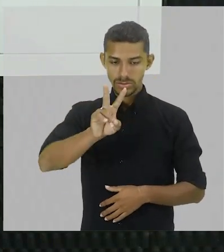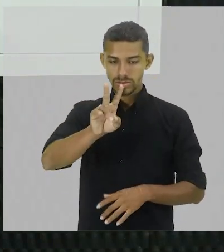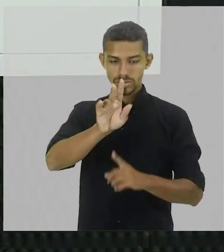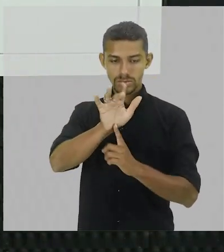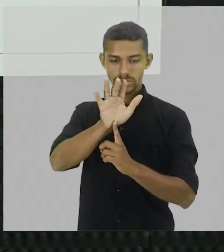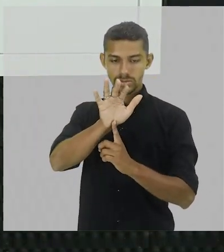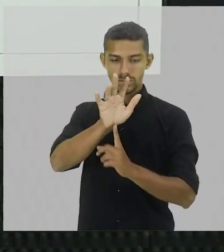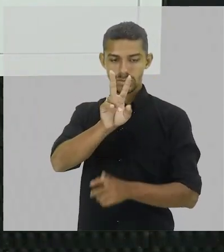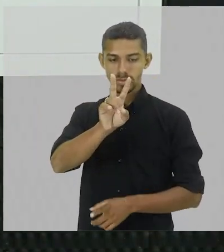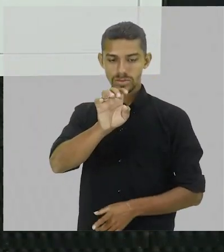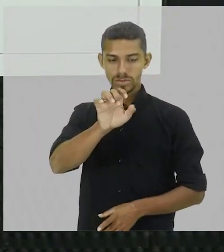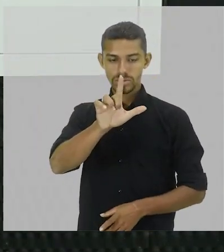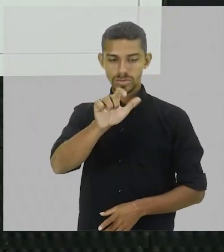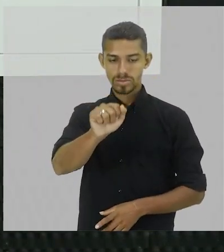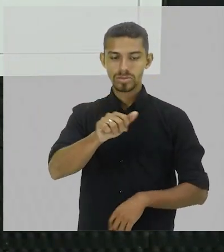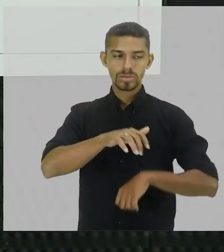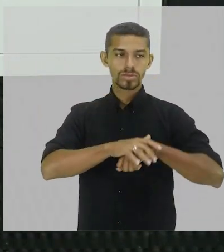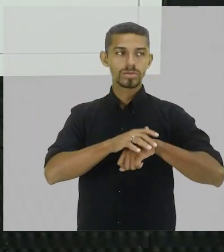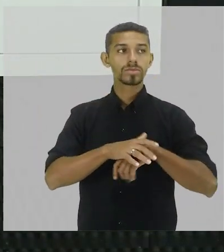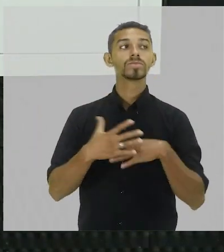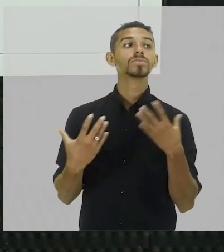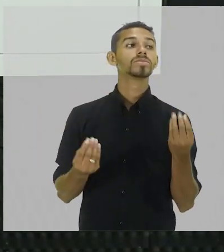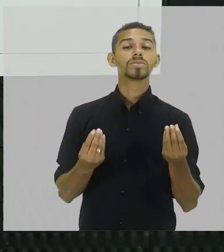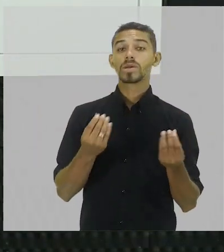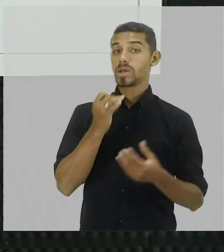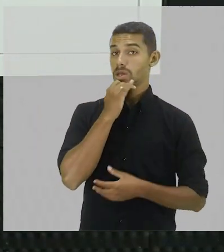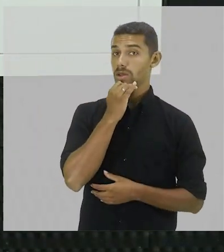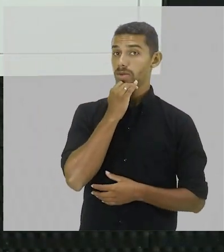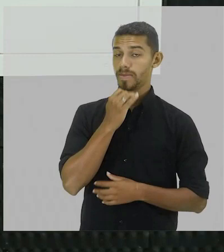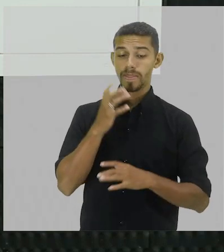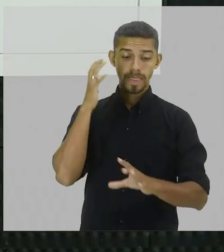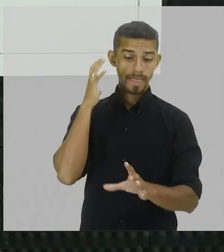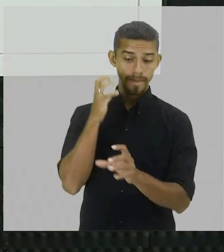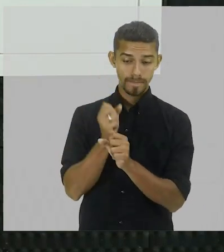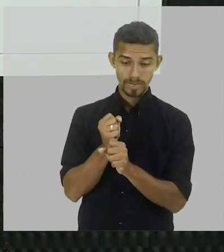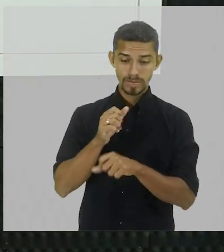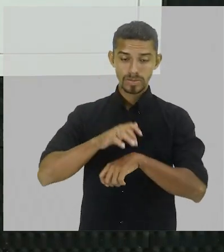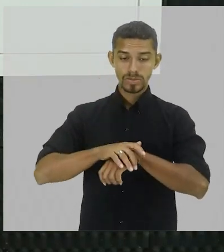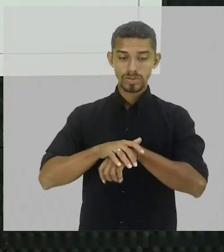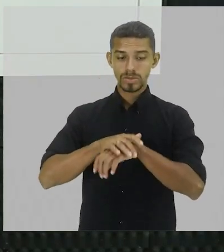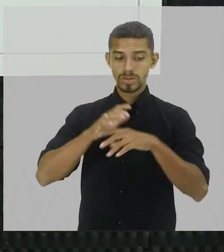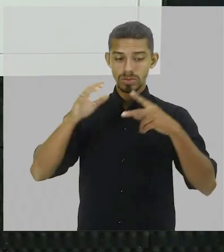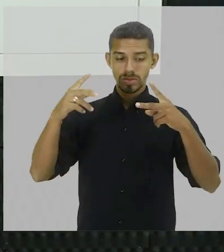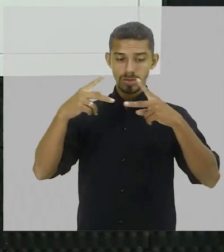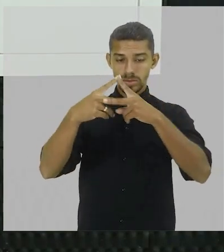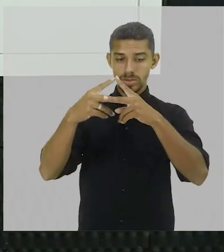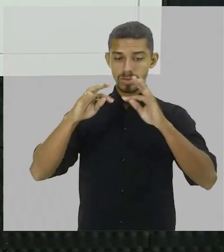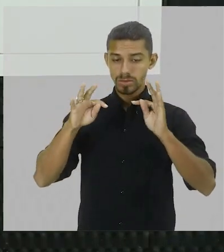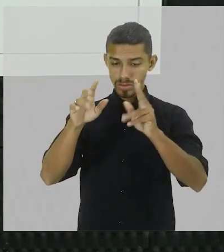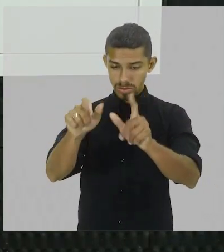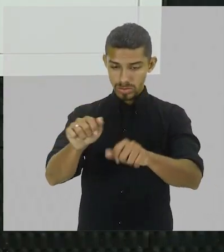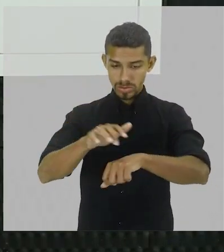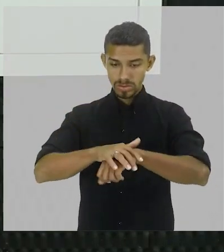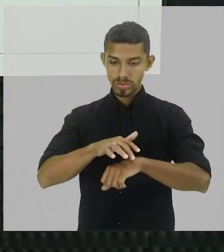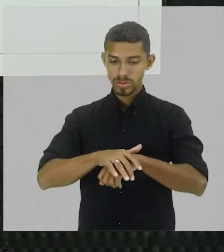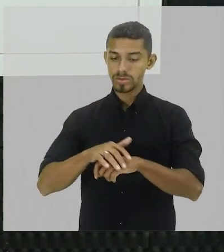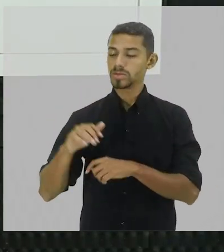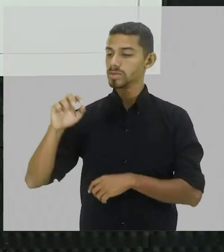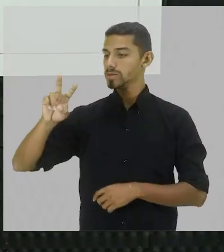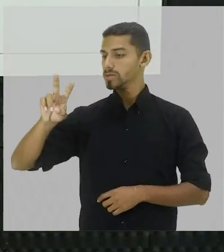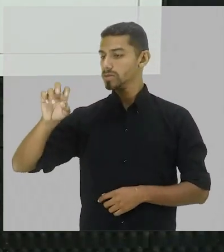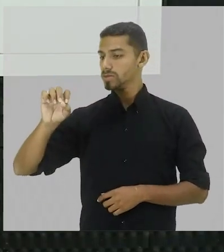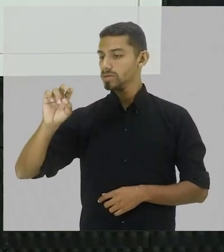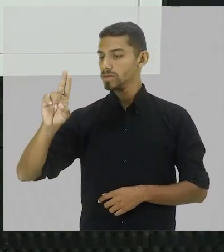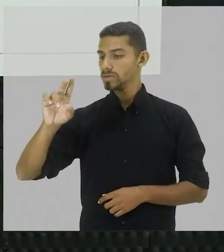é a ideia que nós temos que fazer? Olha, eu vou fazer o seguinte, vou calcular a pirâmide toda. Ó. A ideia é eu calcular o volume da